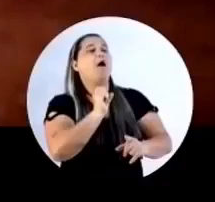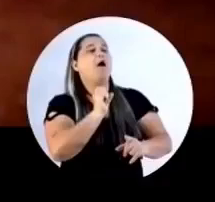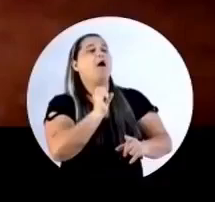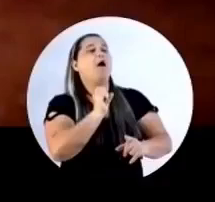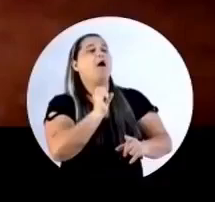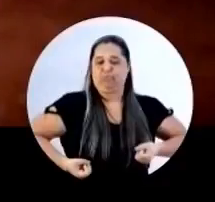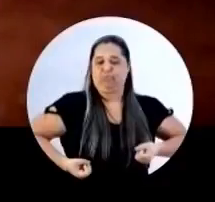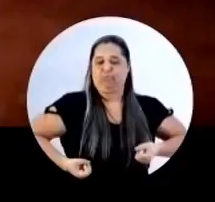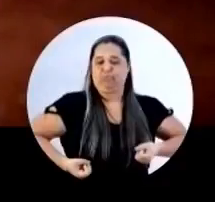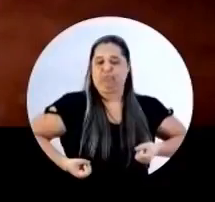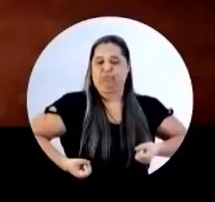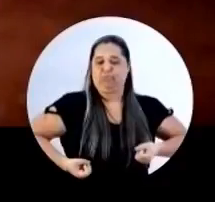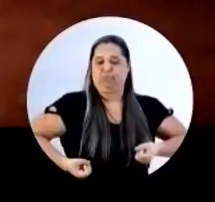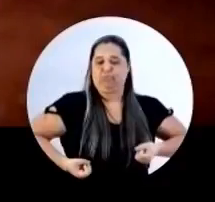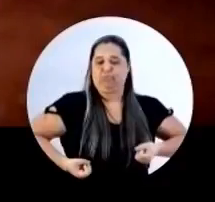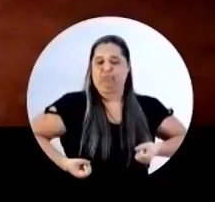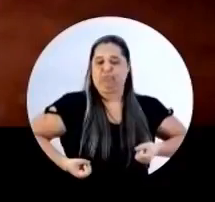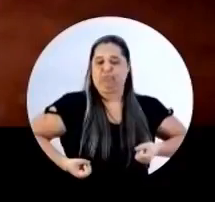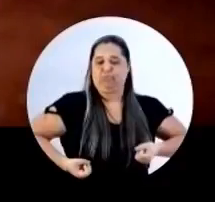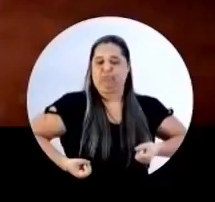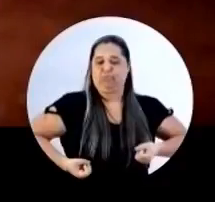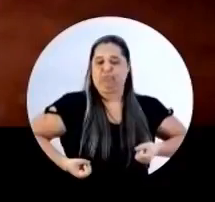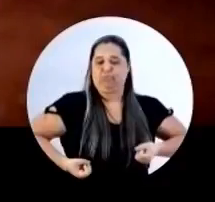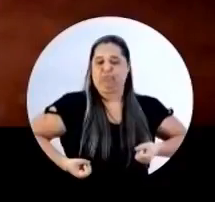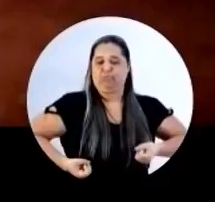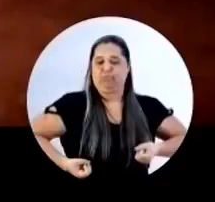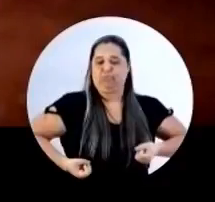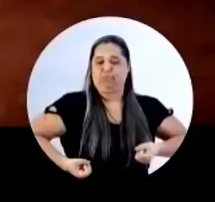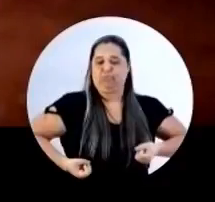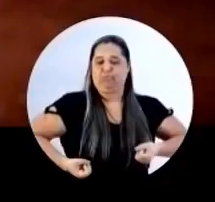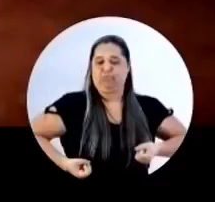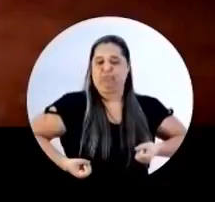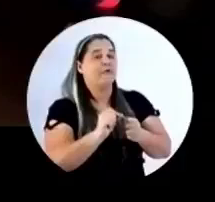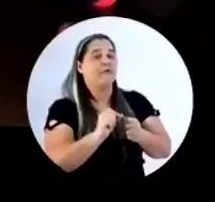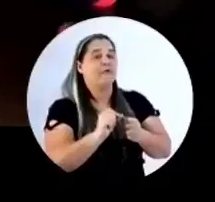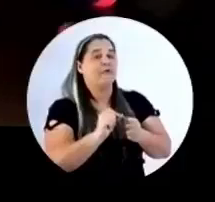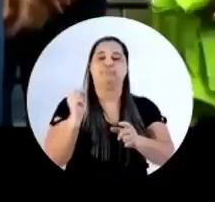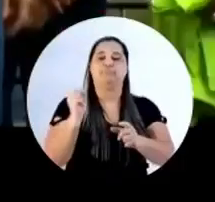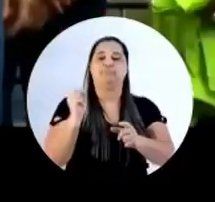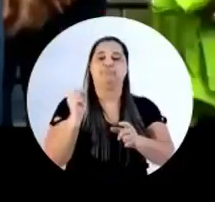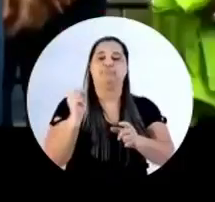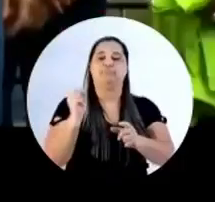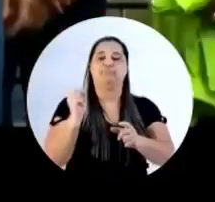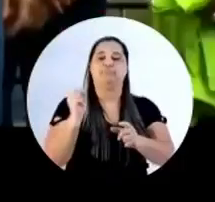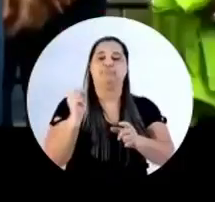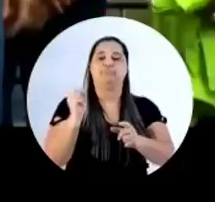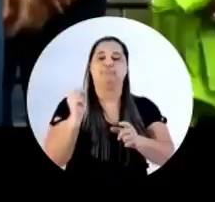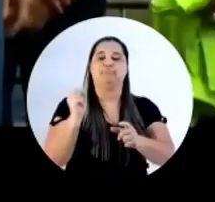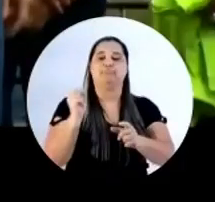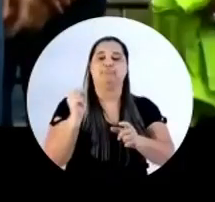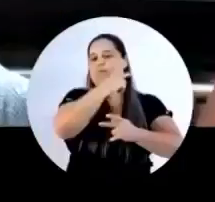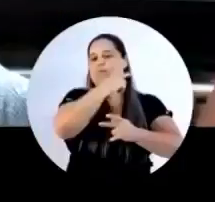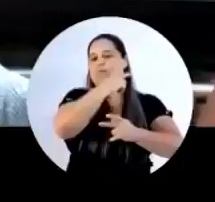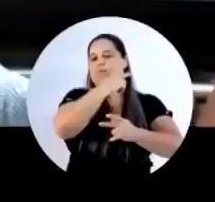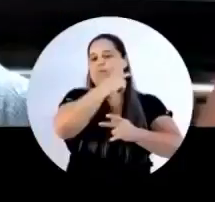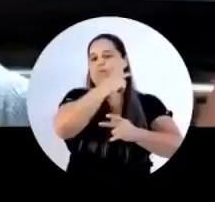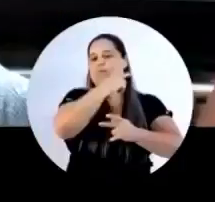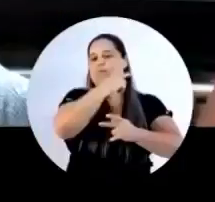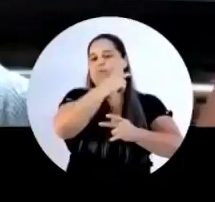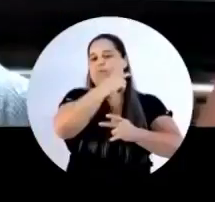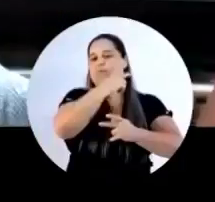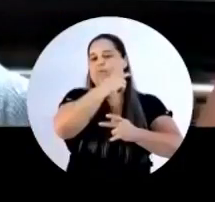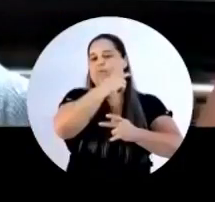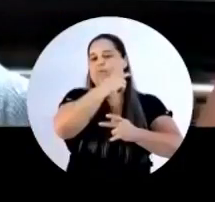sido desperdiçado sistematicamente. Seja com festão no Salto das Nuvens, para convidados VIP, conta paga